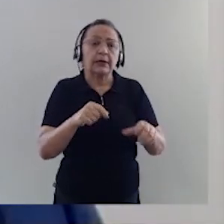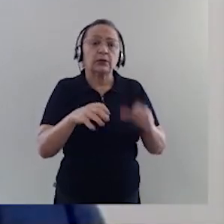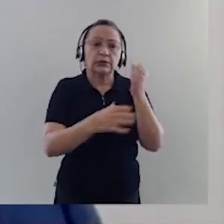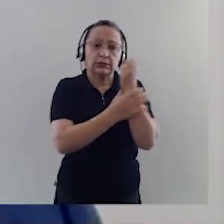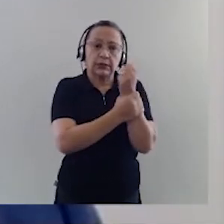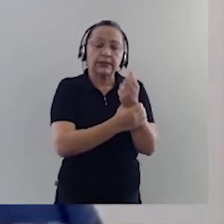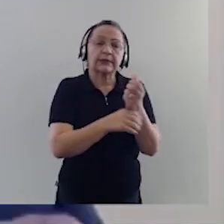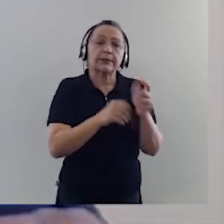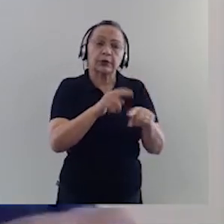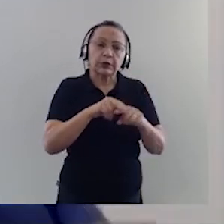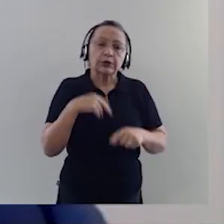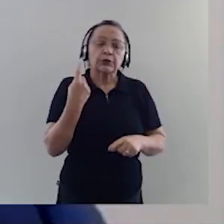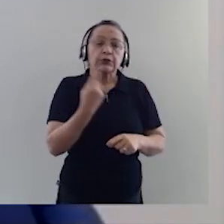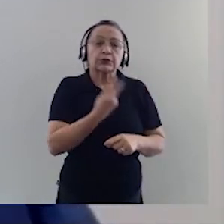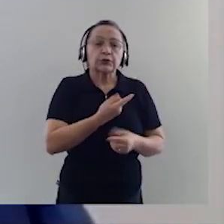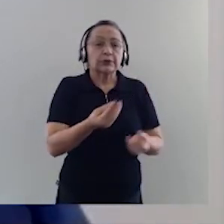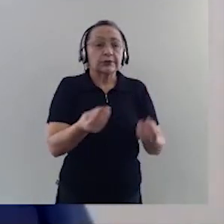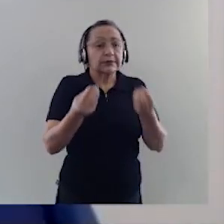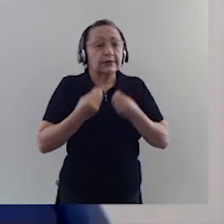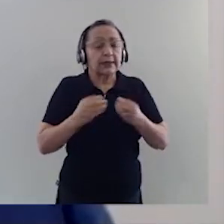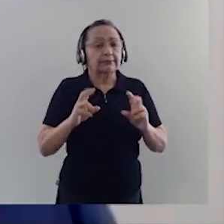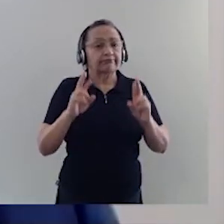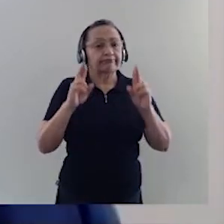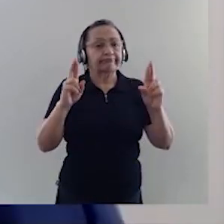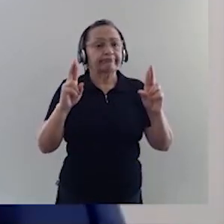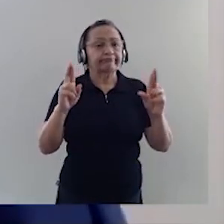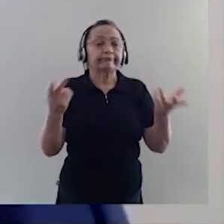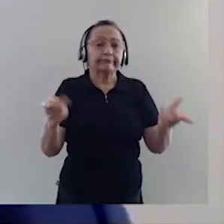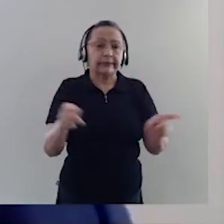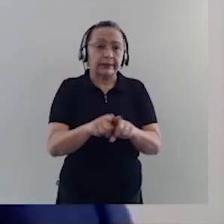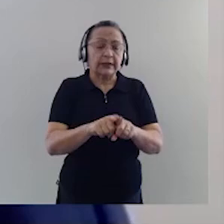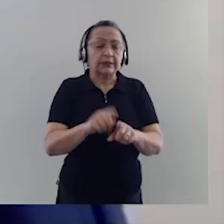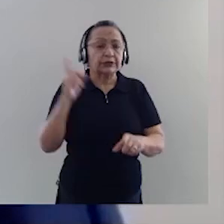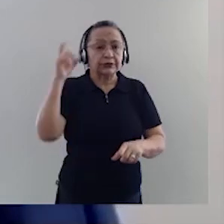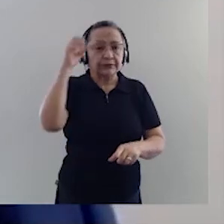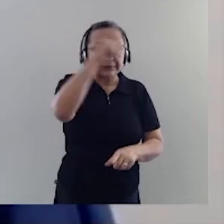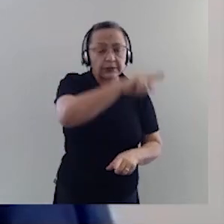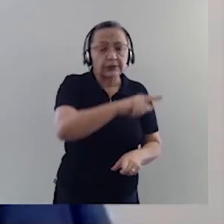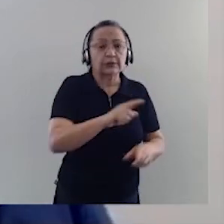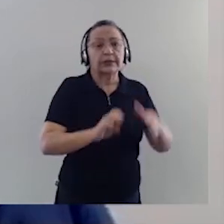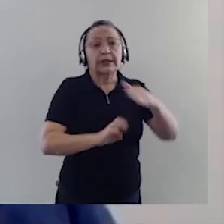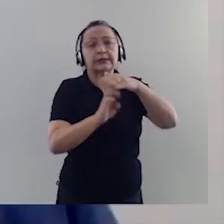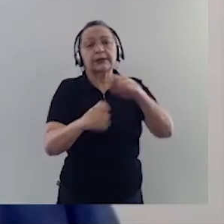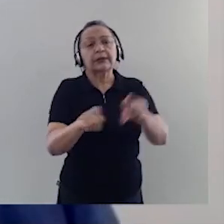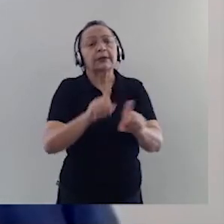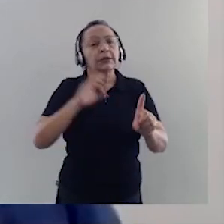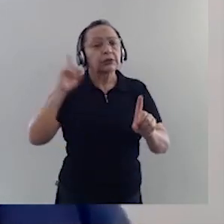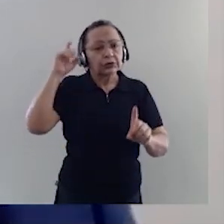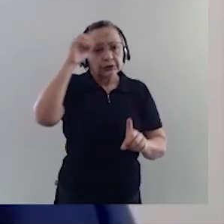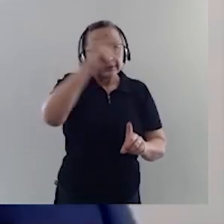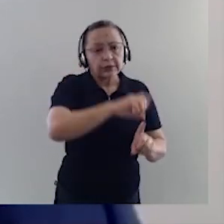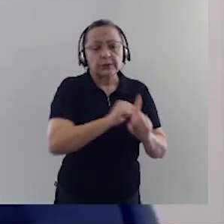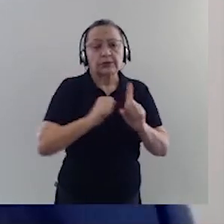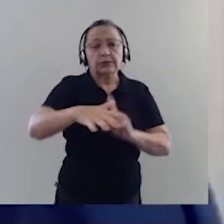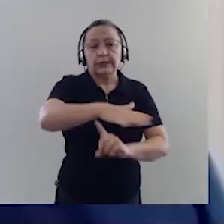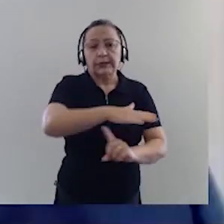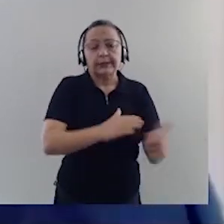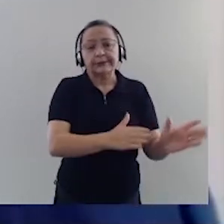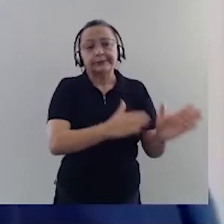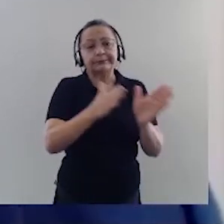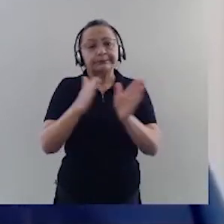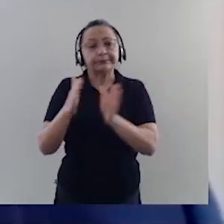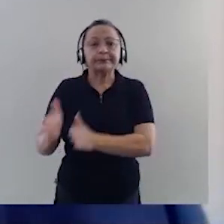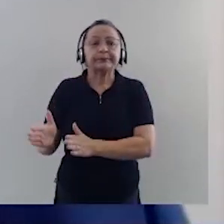uma perspectiva difícil para as empresas, difícil para a sociedade. Caminhando um pouco para o